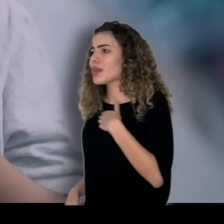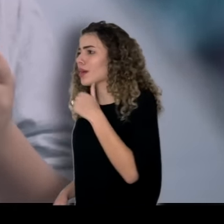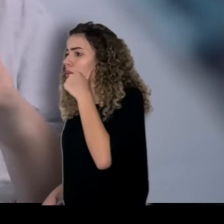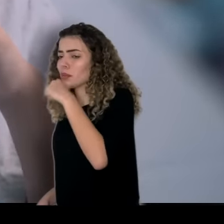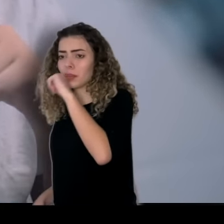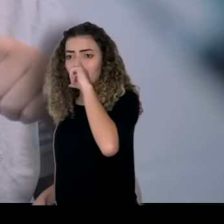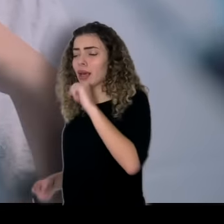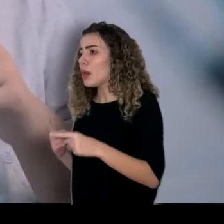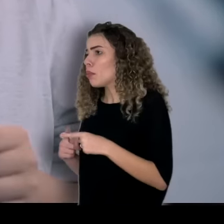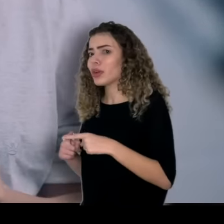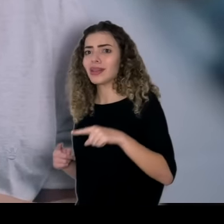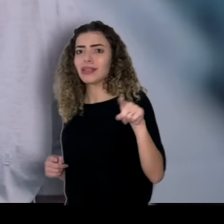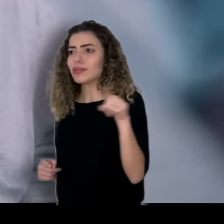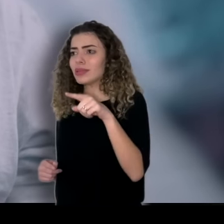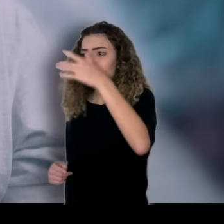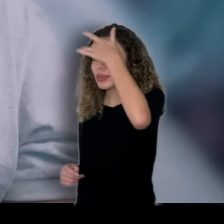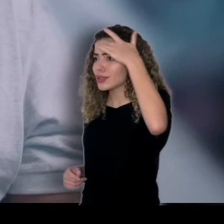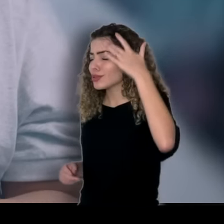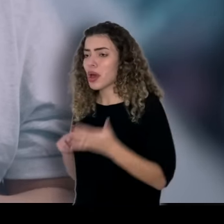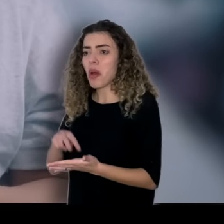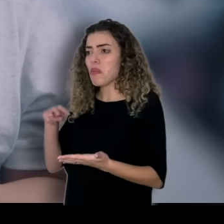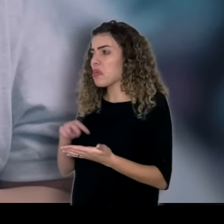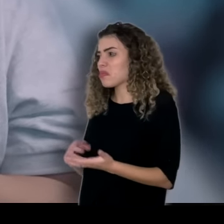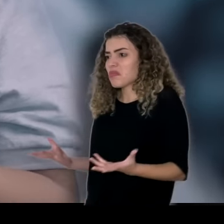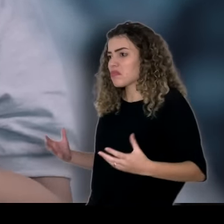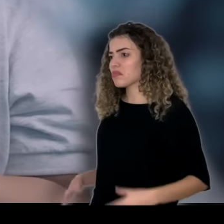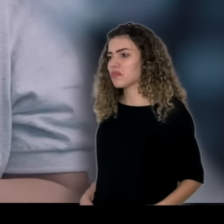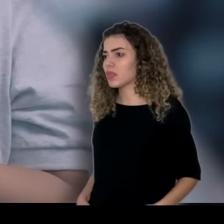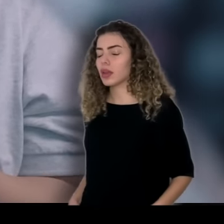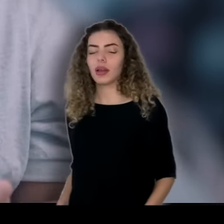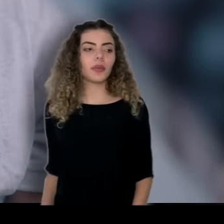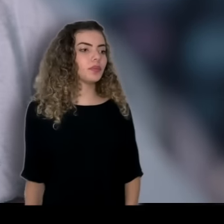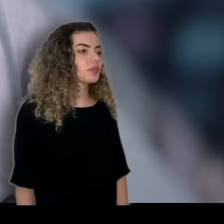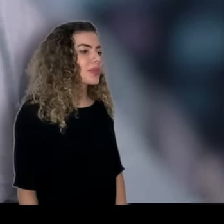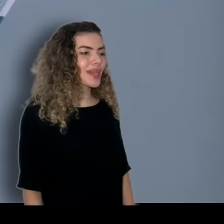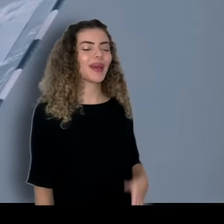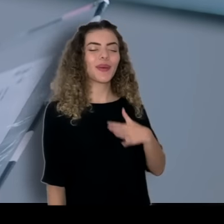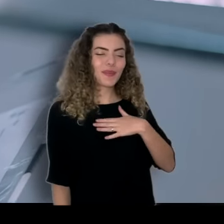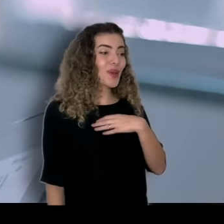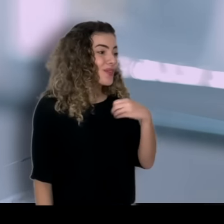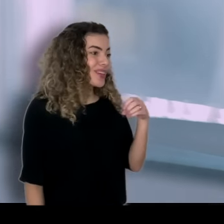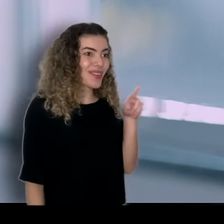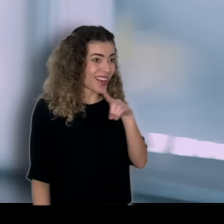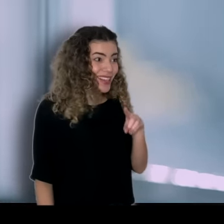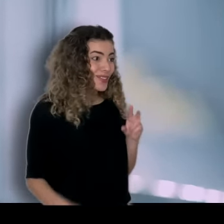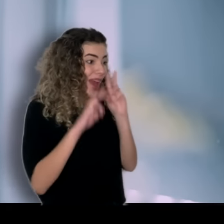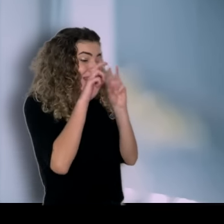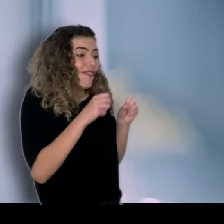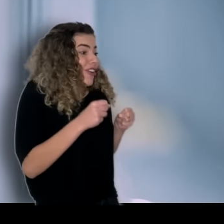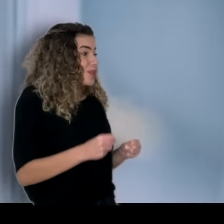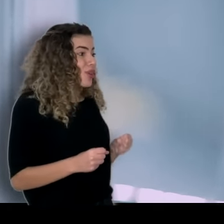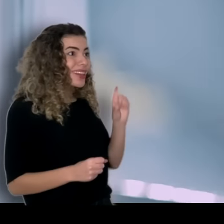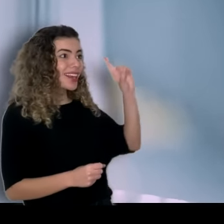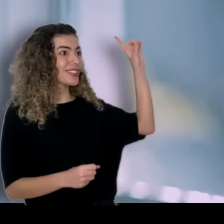Minha mãe, o porquê que esse povo pulou? E do outro lado a sua mãe lhe respondeu Filho meu, isso